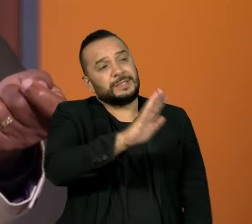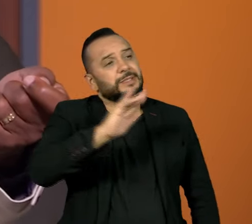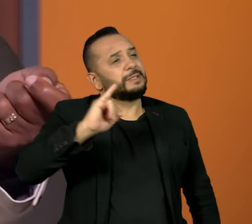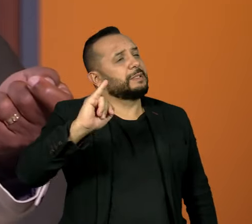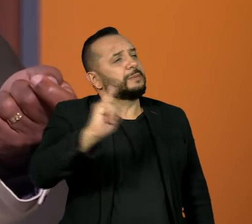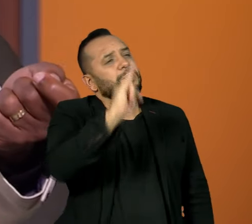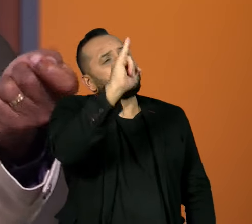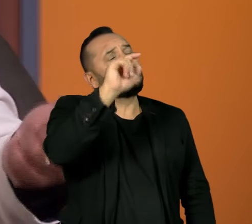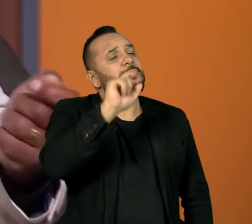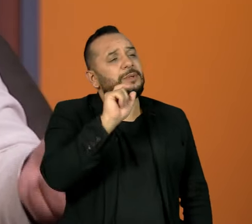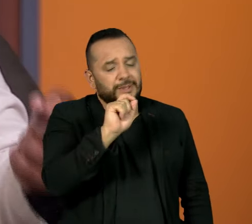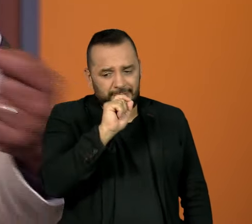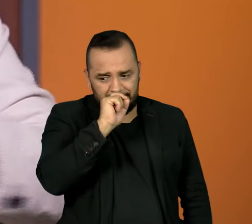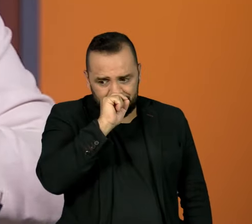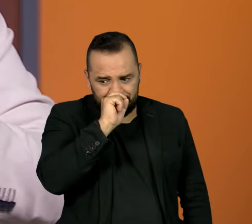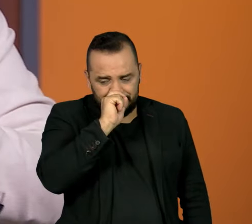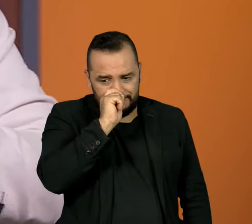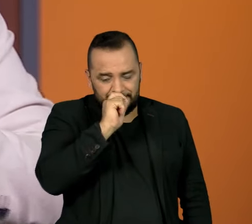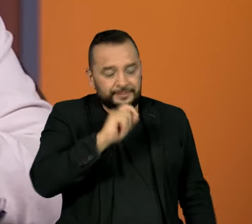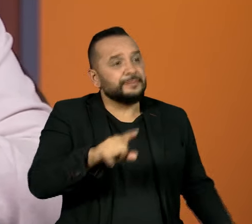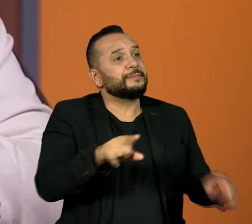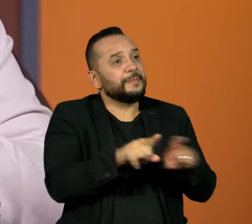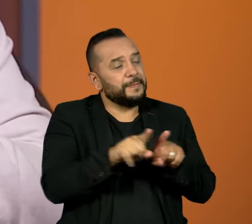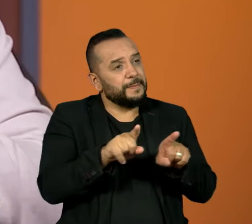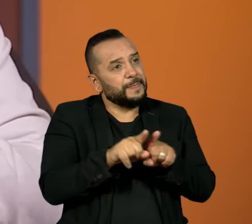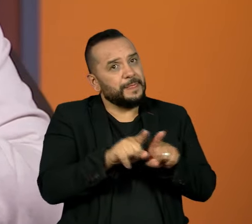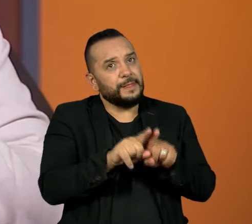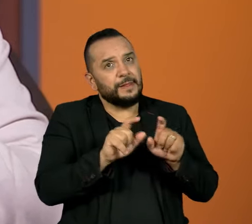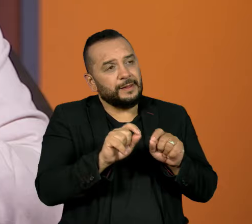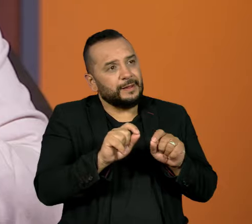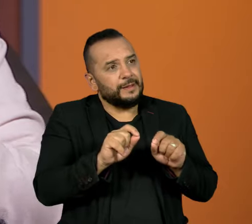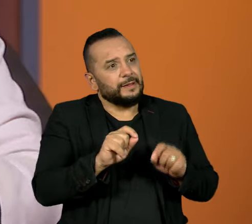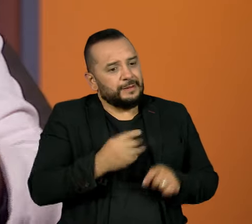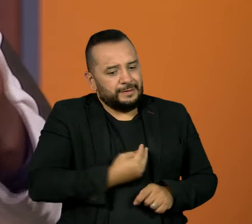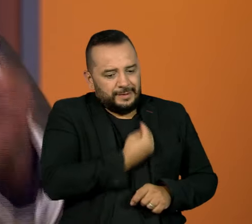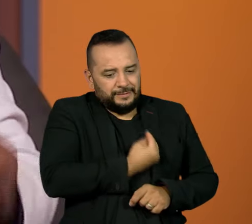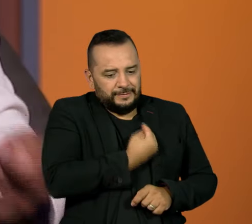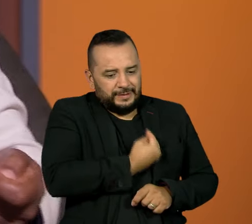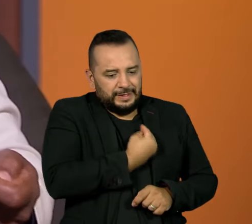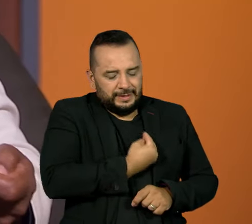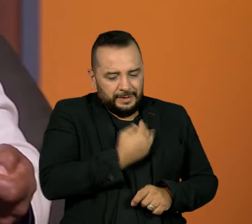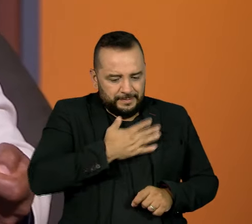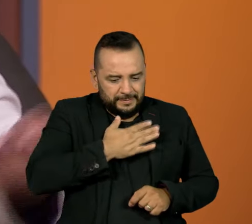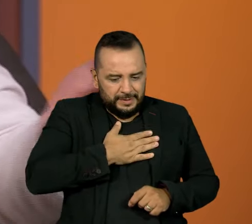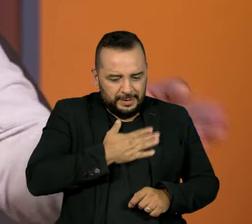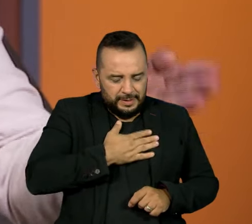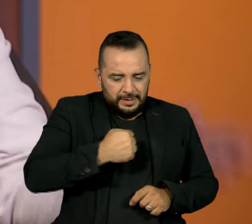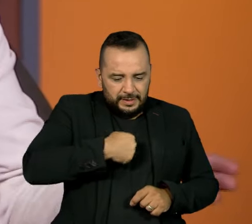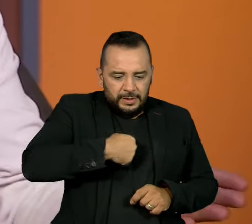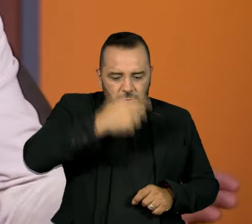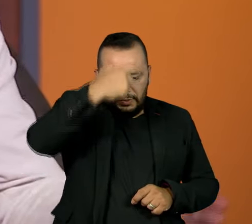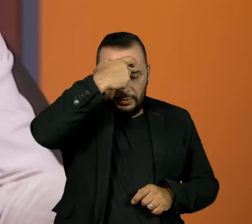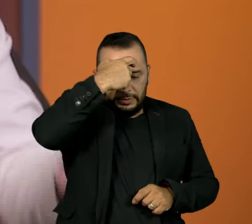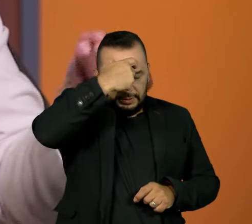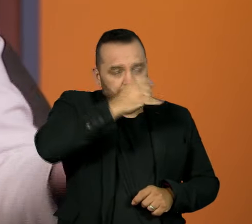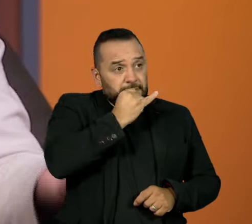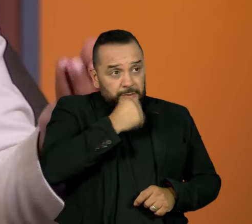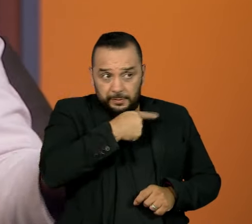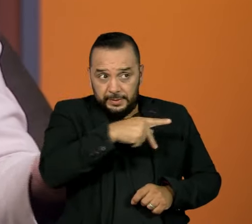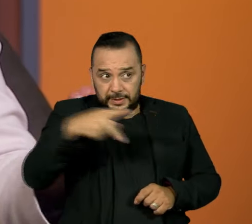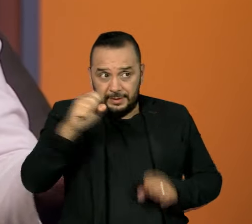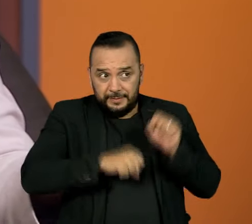que se dê também internamente no indivíduo, né? Quer dizer, o indivíduo tem responsabilidade, um presidente de uma empresa tem